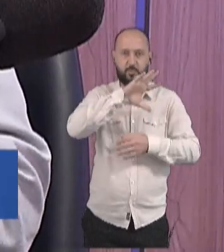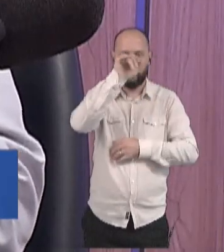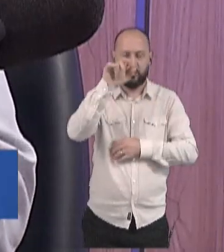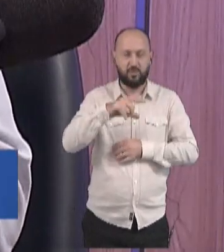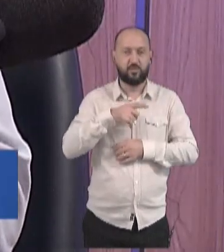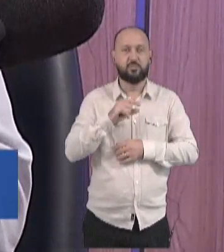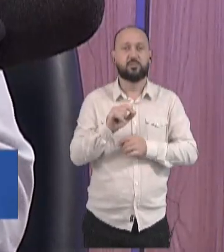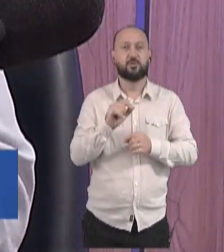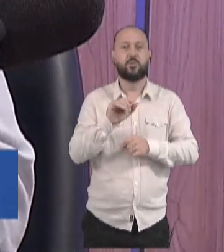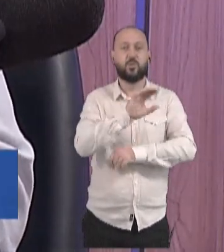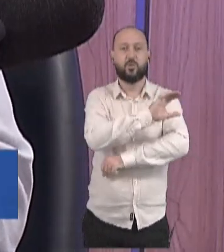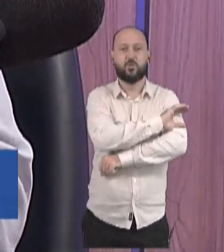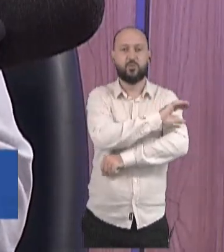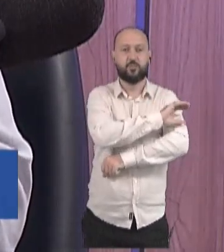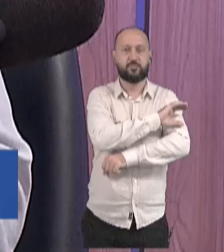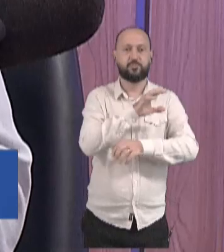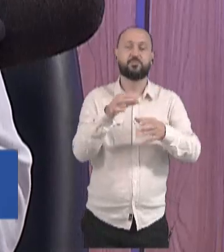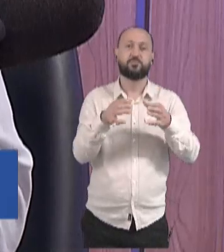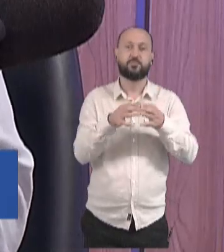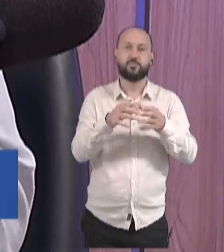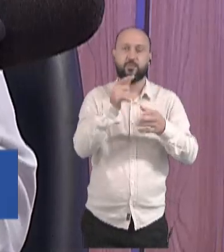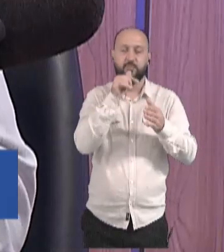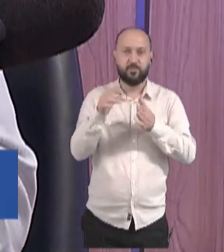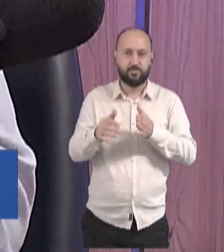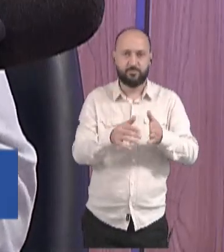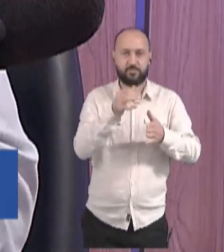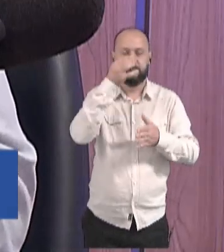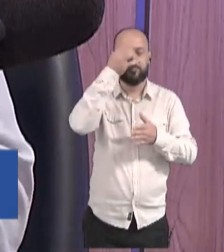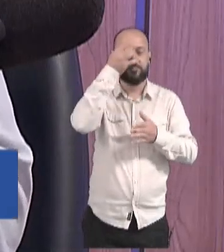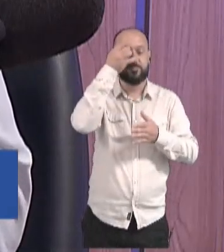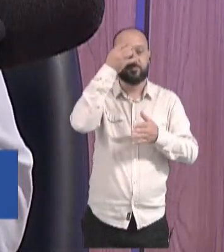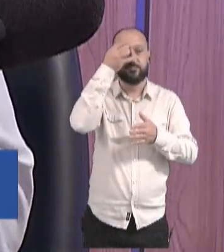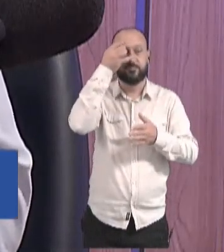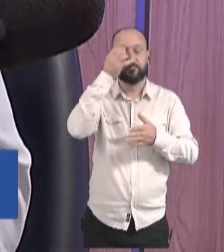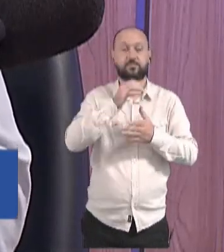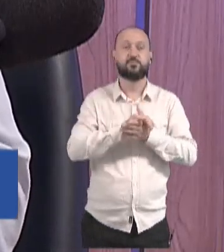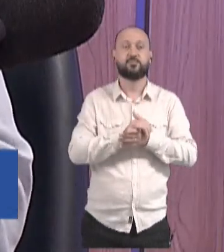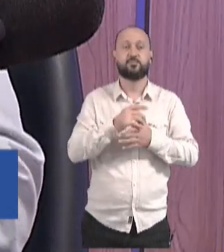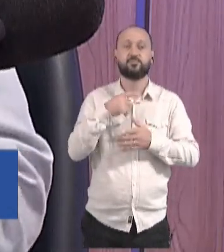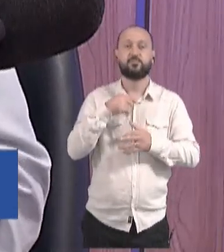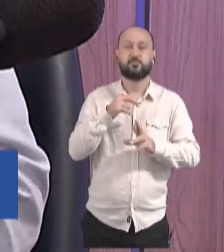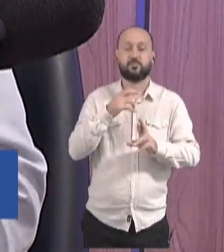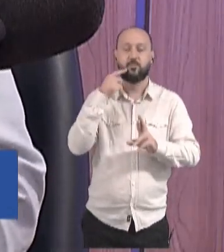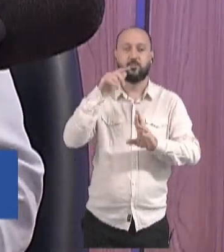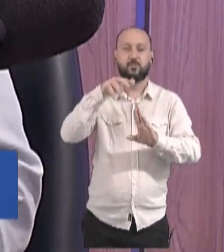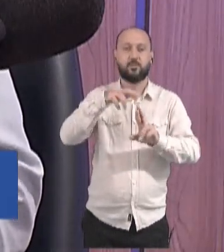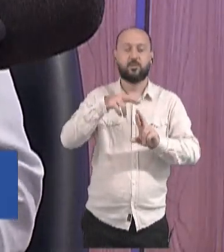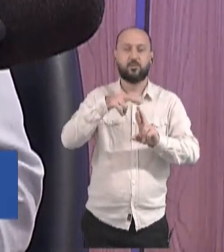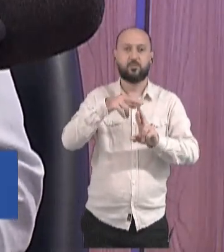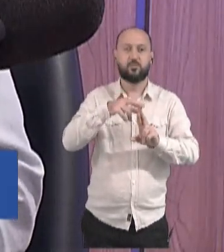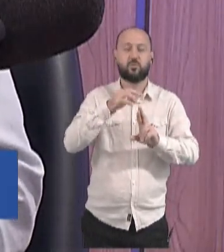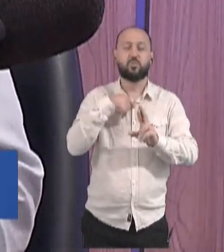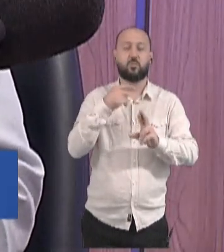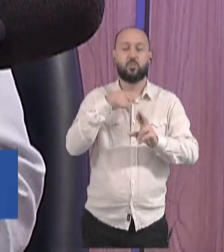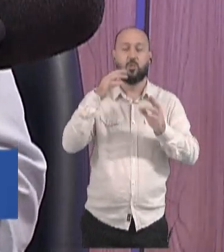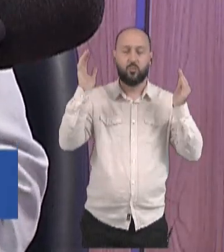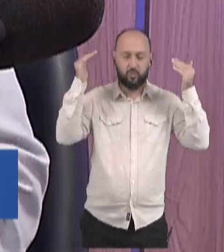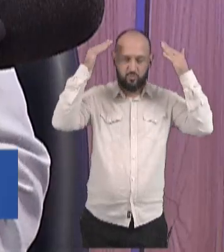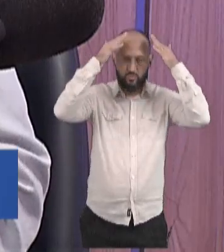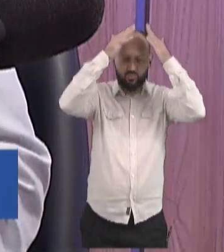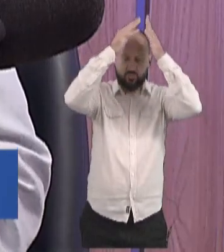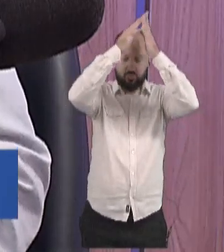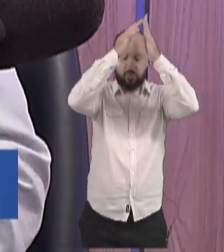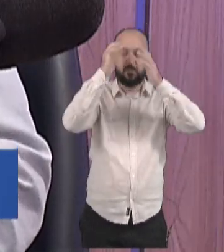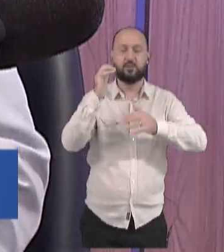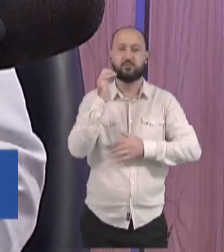Casa e também o coordenador da Frente Parlamentar de Recursos Hídricos. A mesa vai ser composta também pelo reverendíssimo senhor Dom Dimas Lara Barbosa, que é